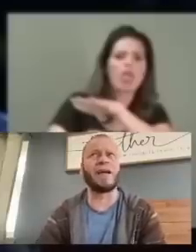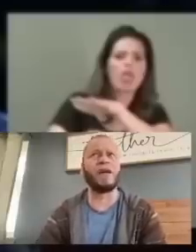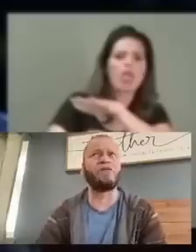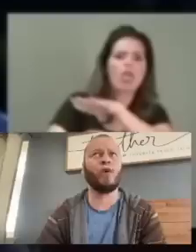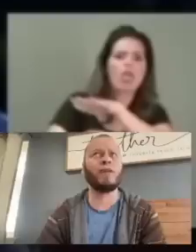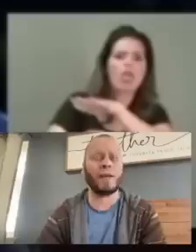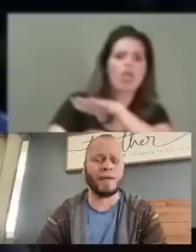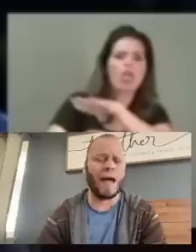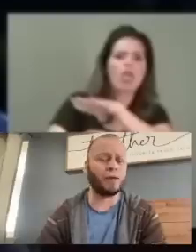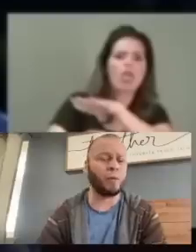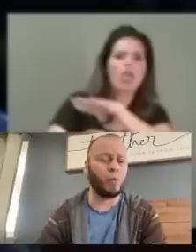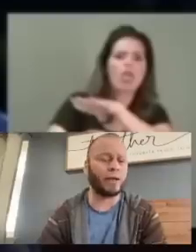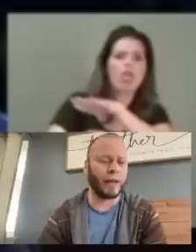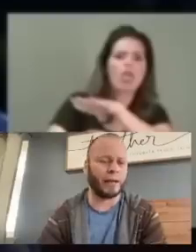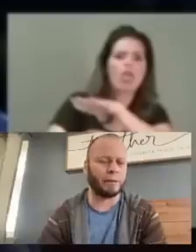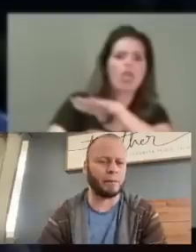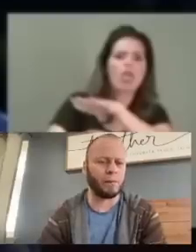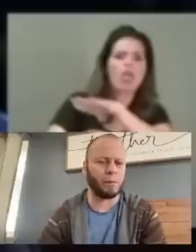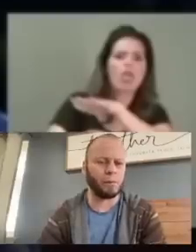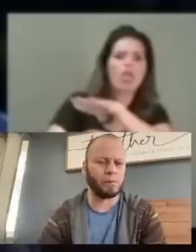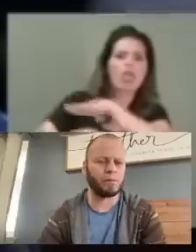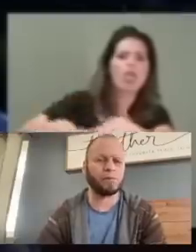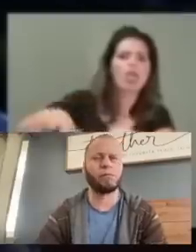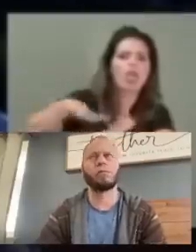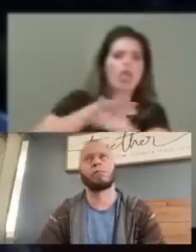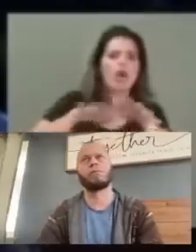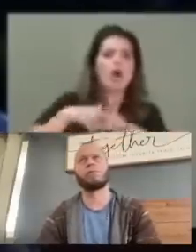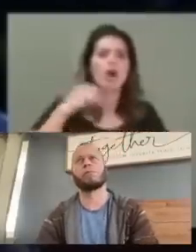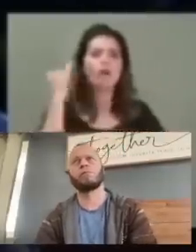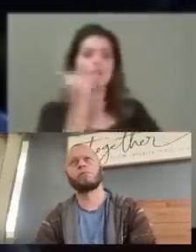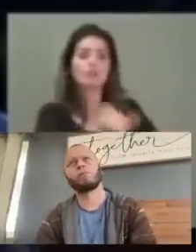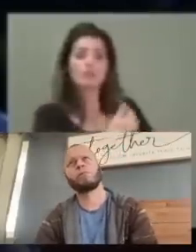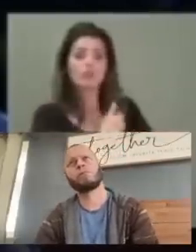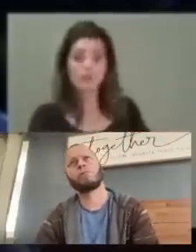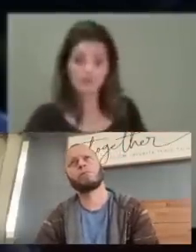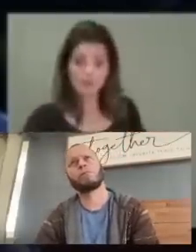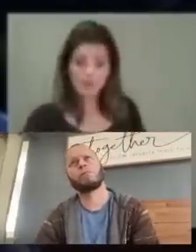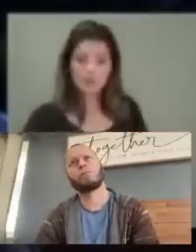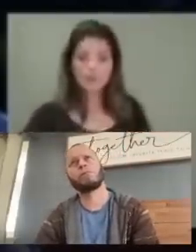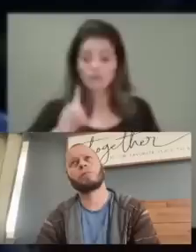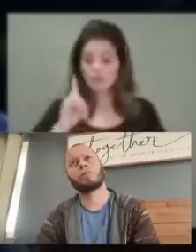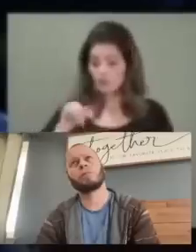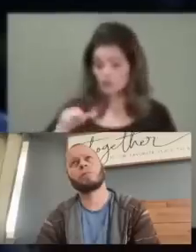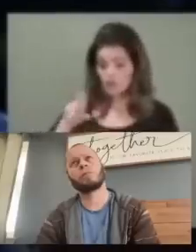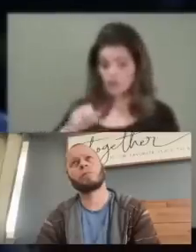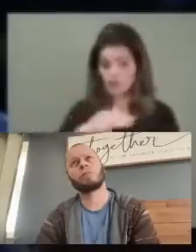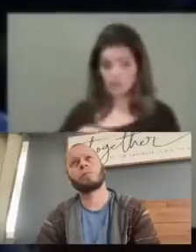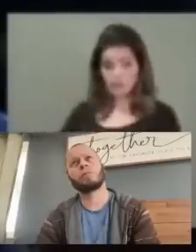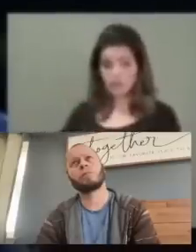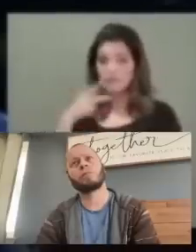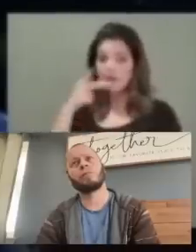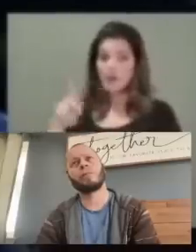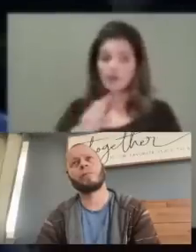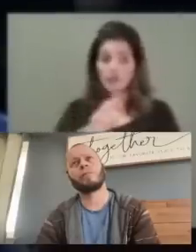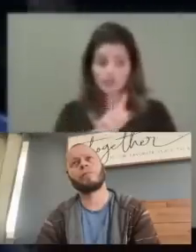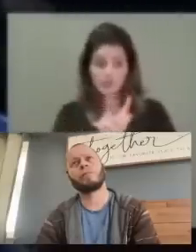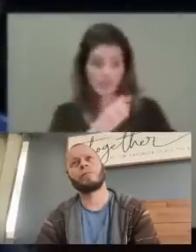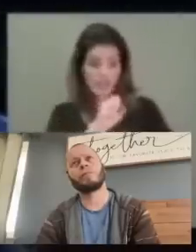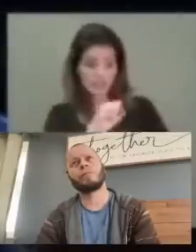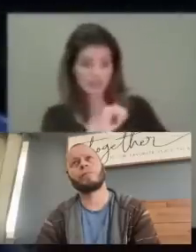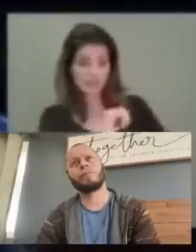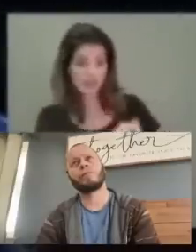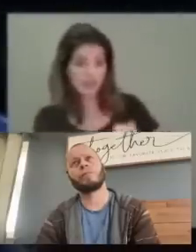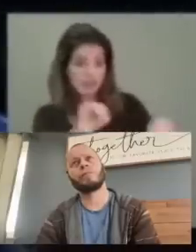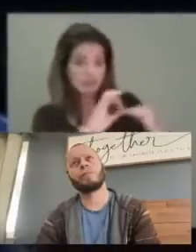vandalizar foi treinado por quem e o Dino comunica o Jessie então para dispensar como eu falei isso tem